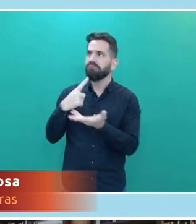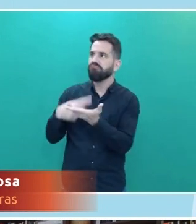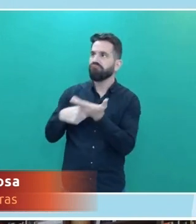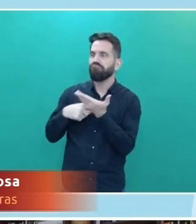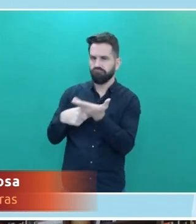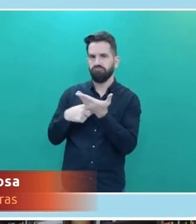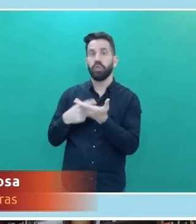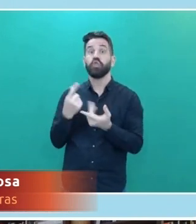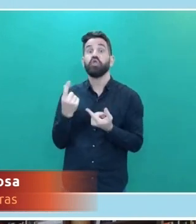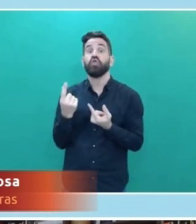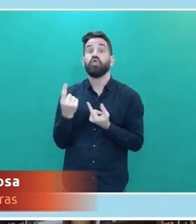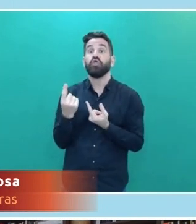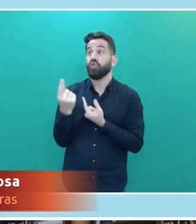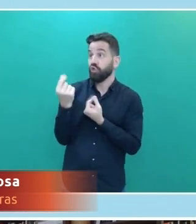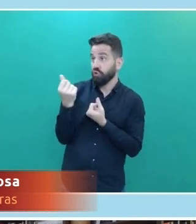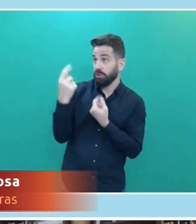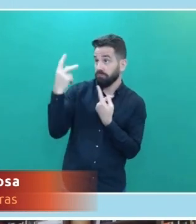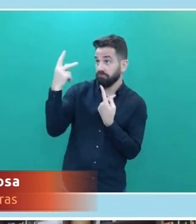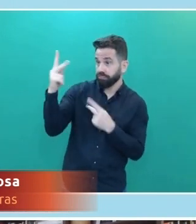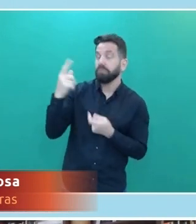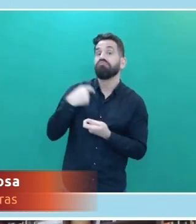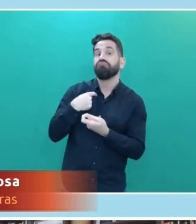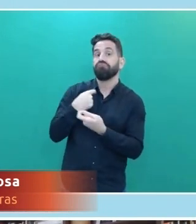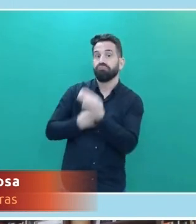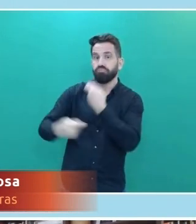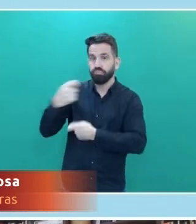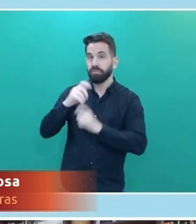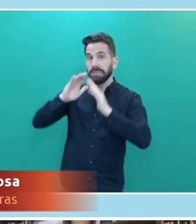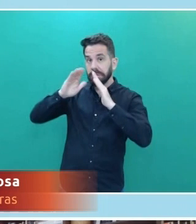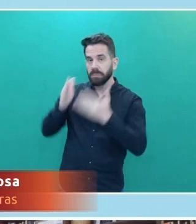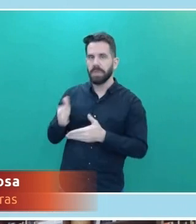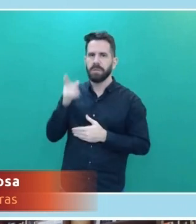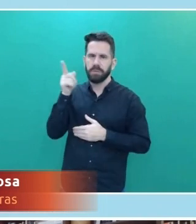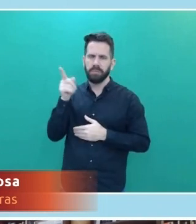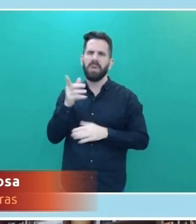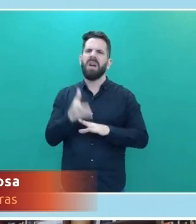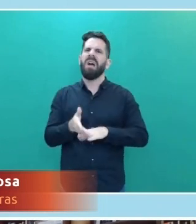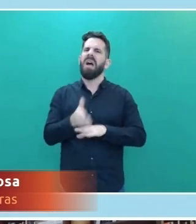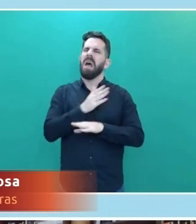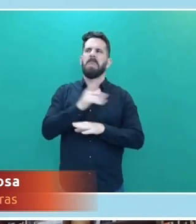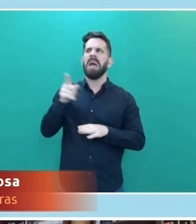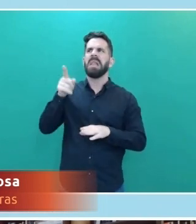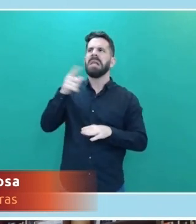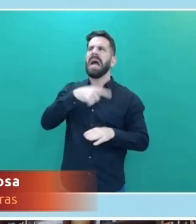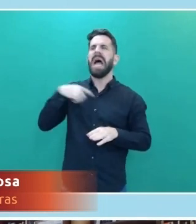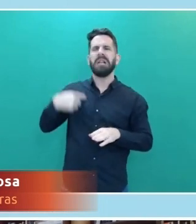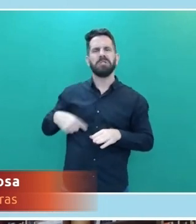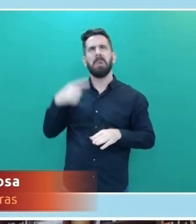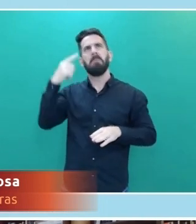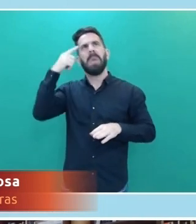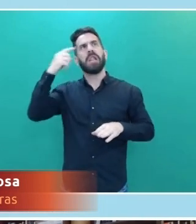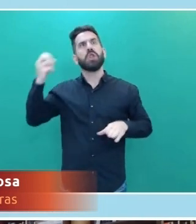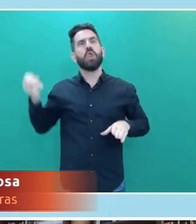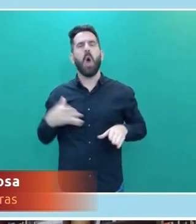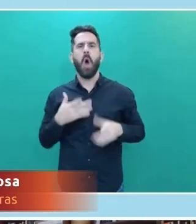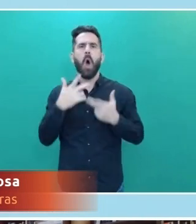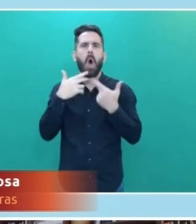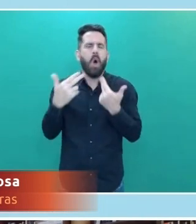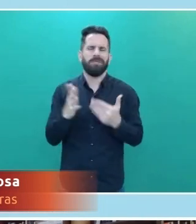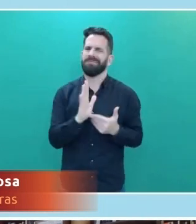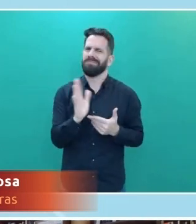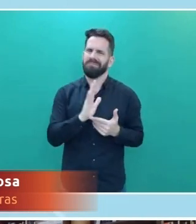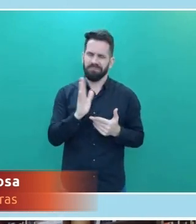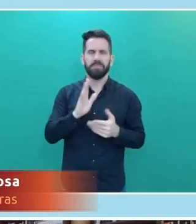escassez de dólares na Argentina, as transações argentinas já passaram, né, a ser feitas com a China na moeda